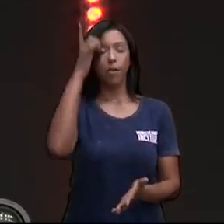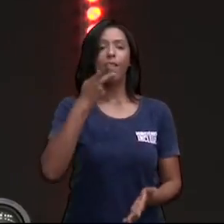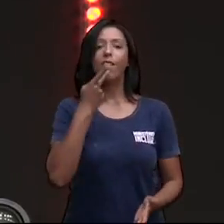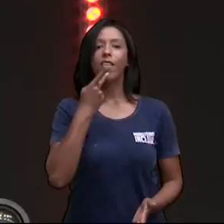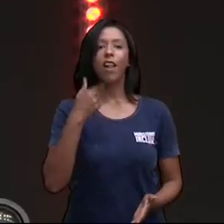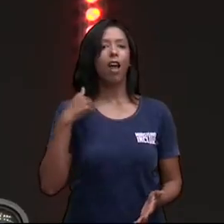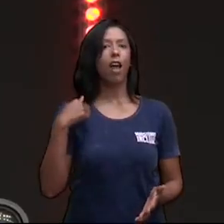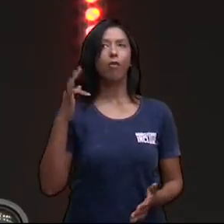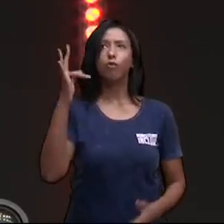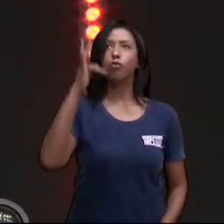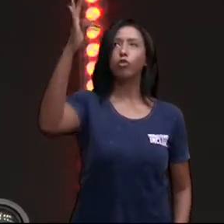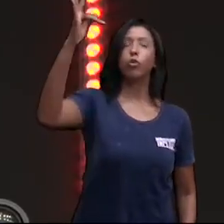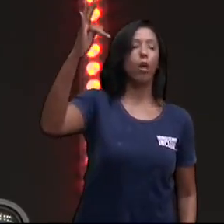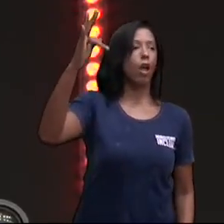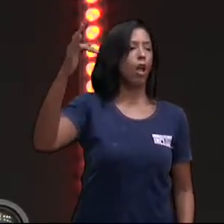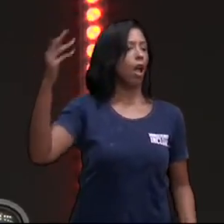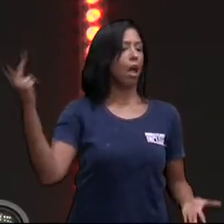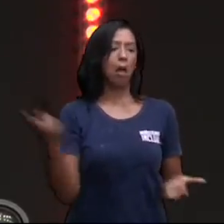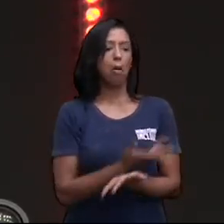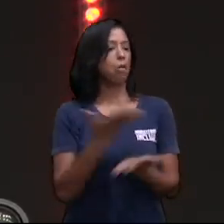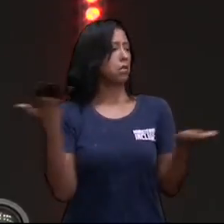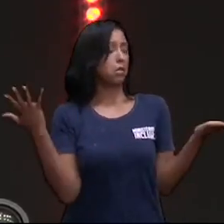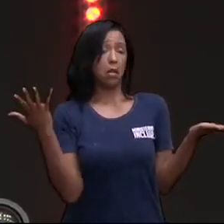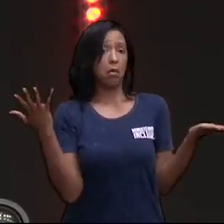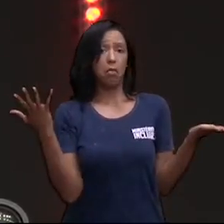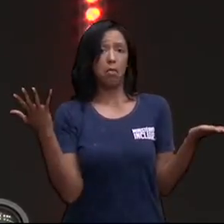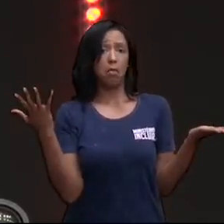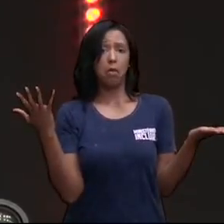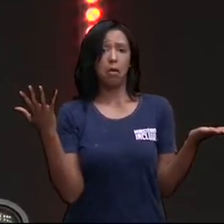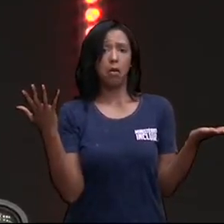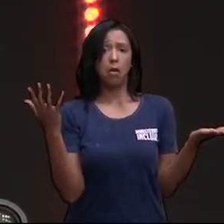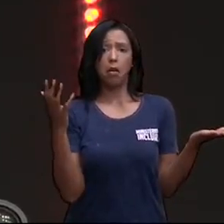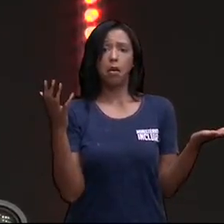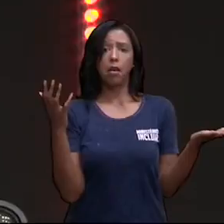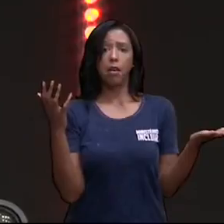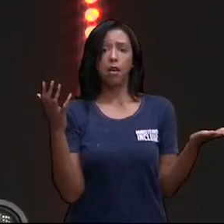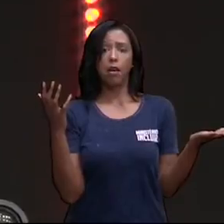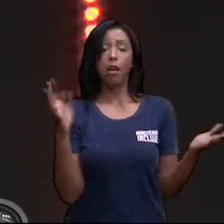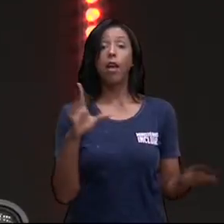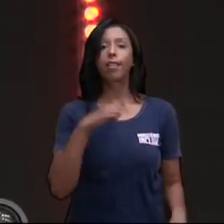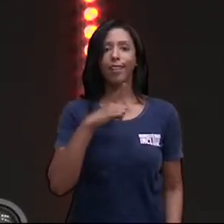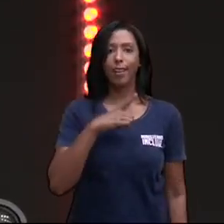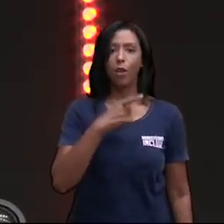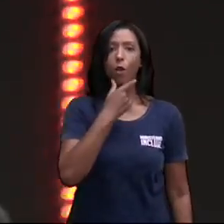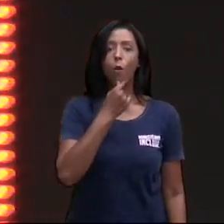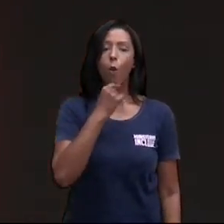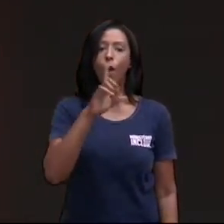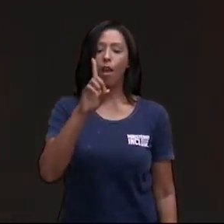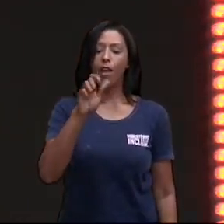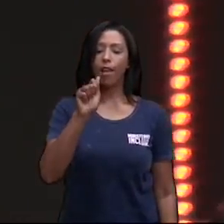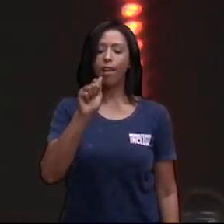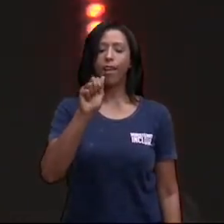dizer que a vida surgiu do acaso todo mundo aqui é uma caso aí veio Chaves dar